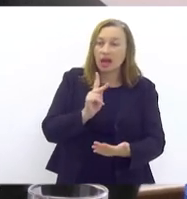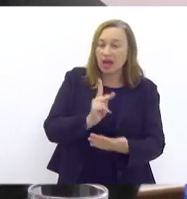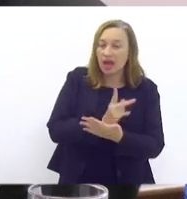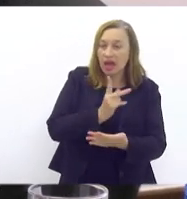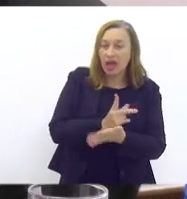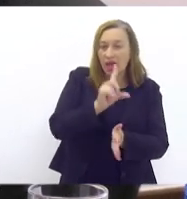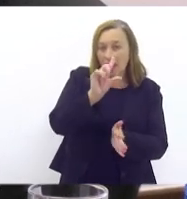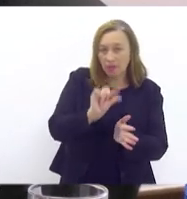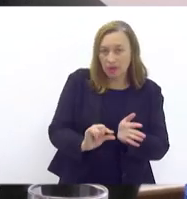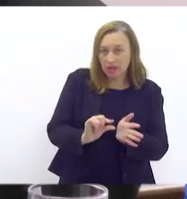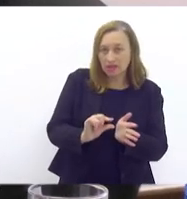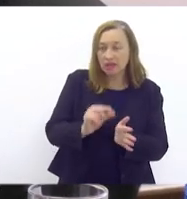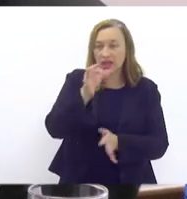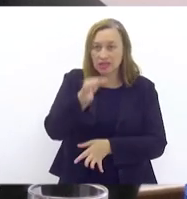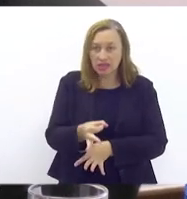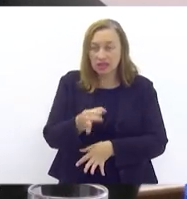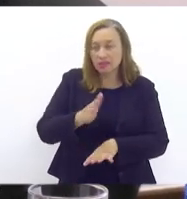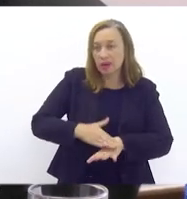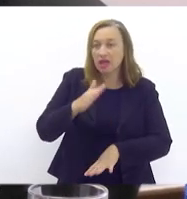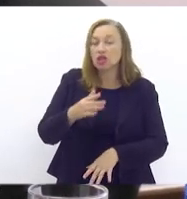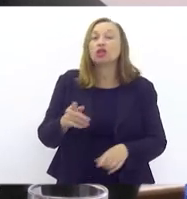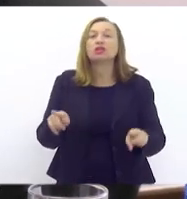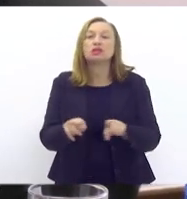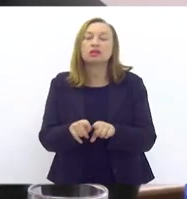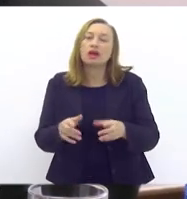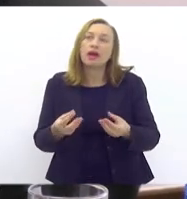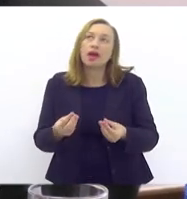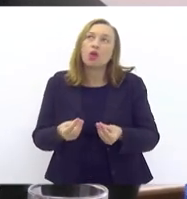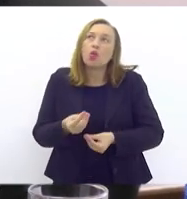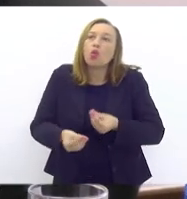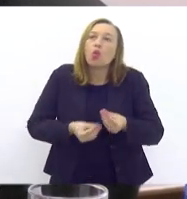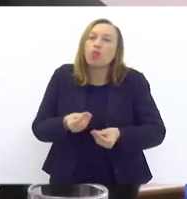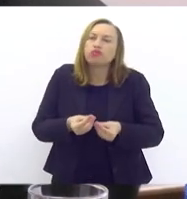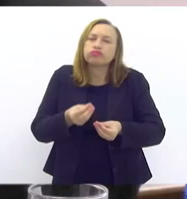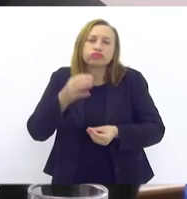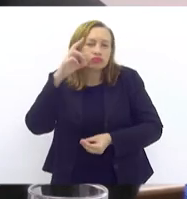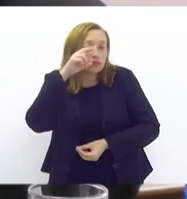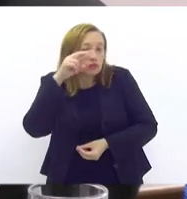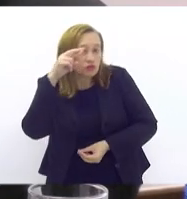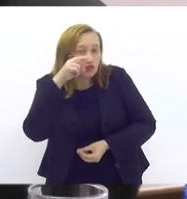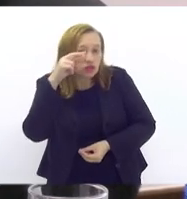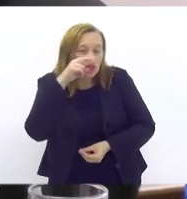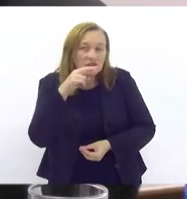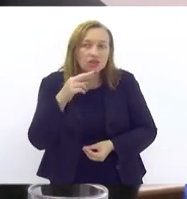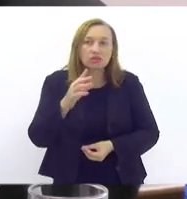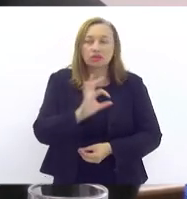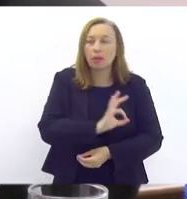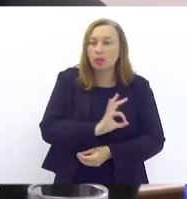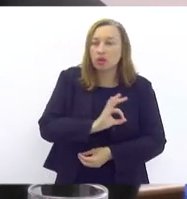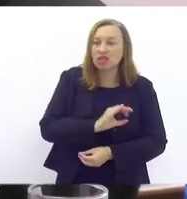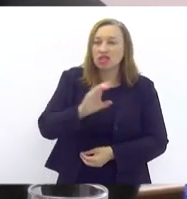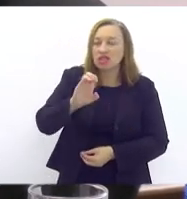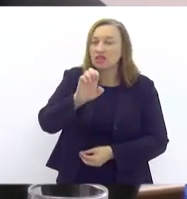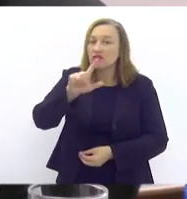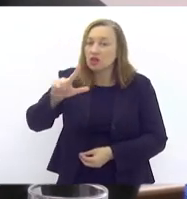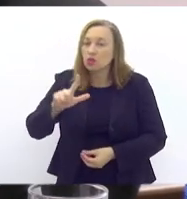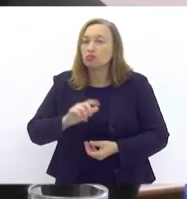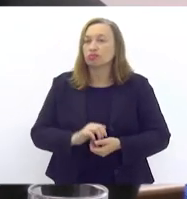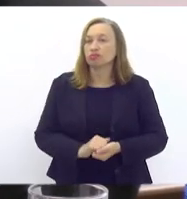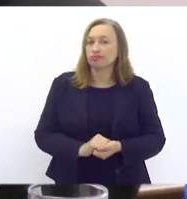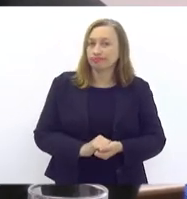né Eh como através de fiscalização da Polícia Civil né